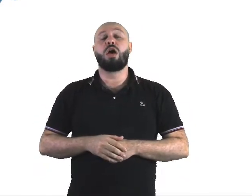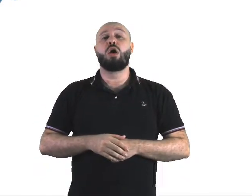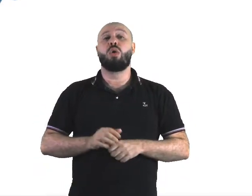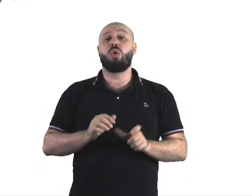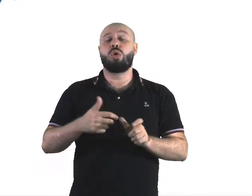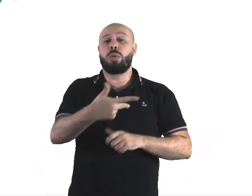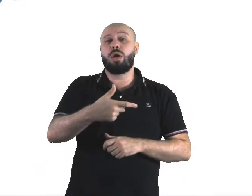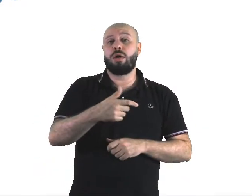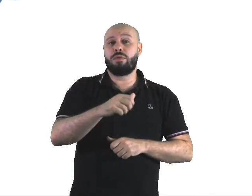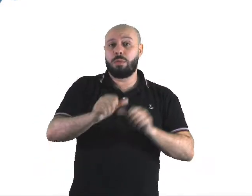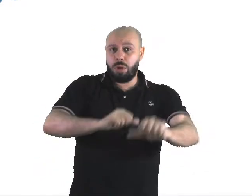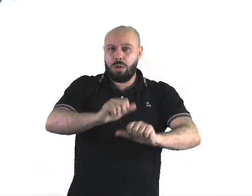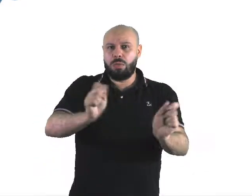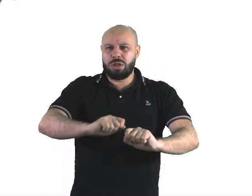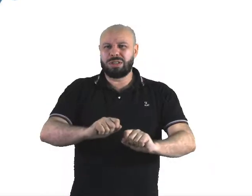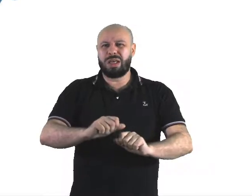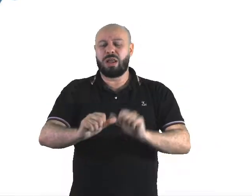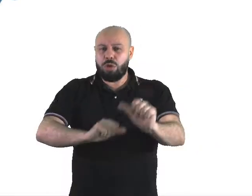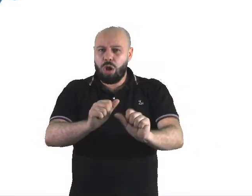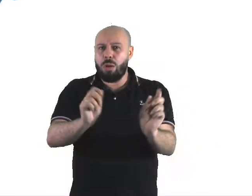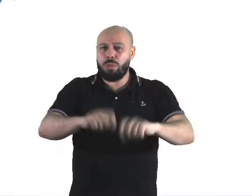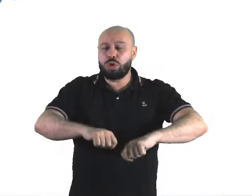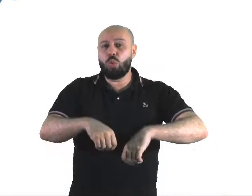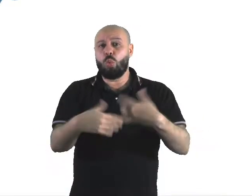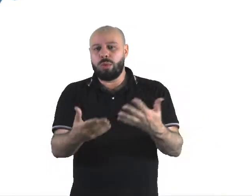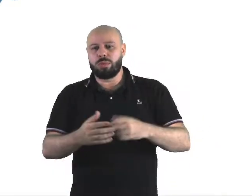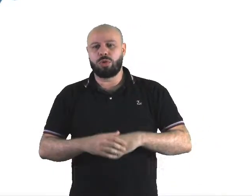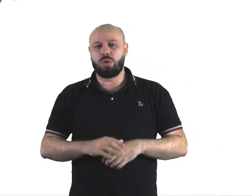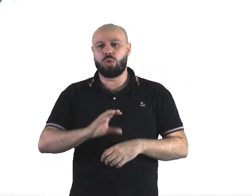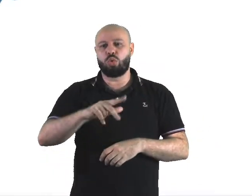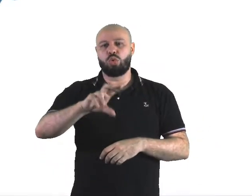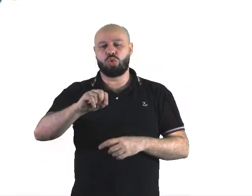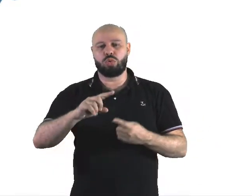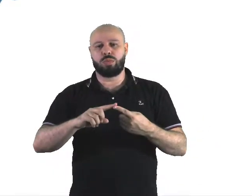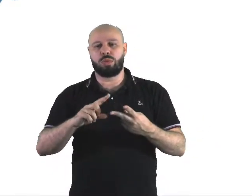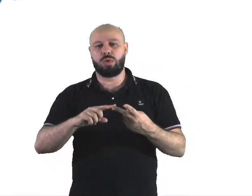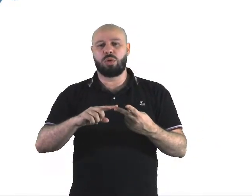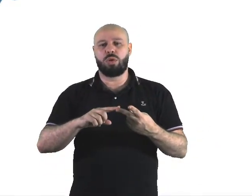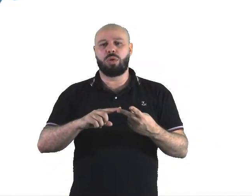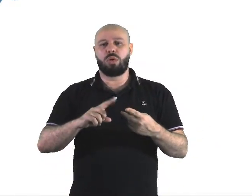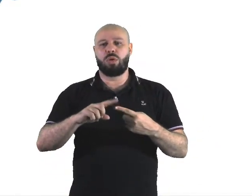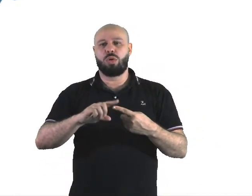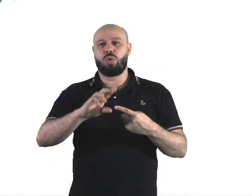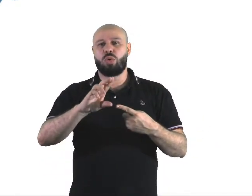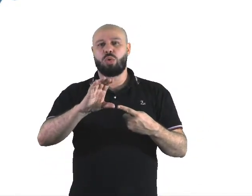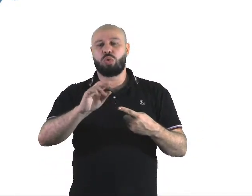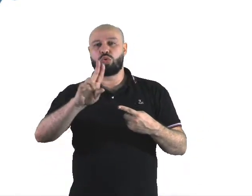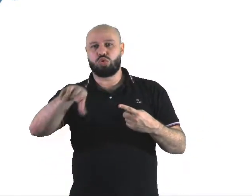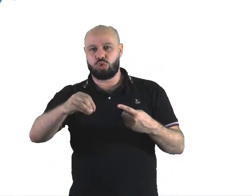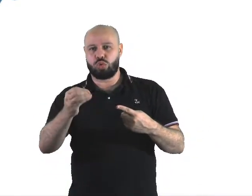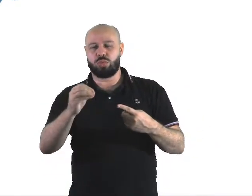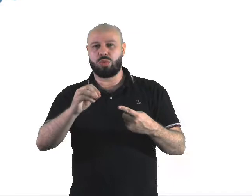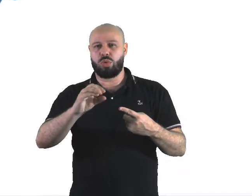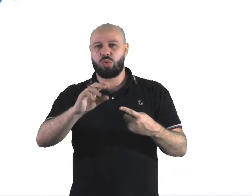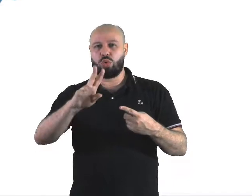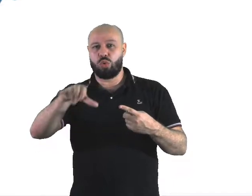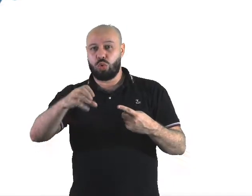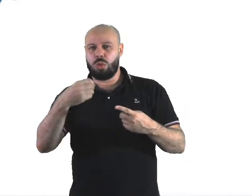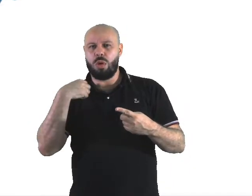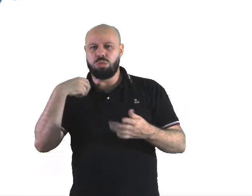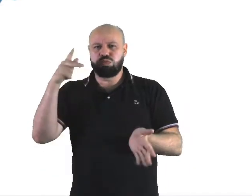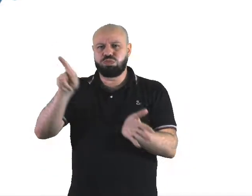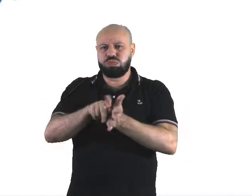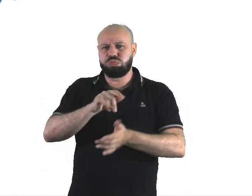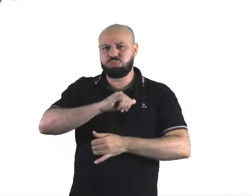variáveis, aqueles que mudam, sofrem alteração, são cujo. Esse pronome relativo vai ser para quando indicar uma posse